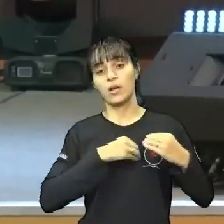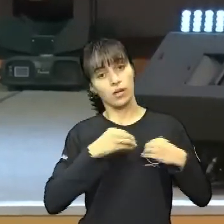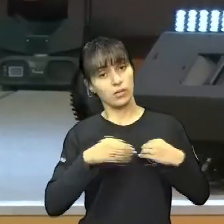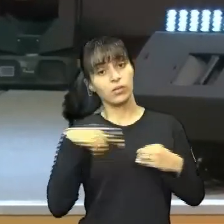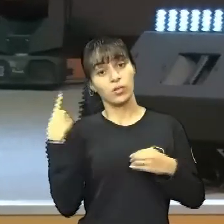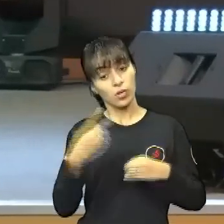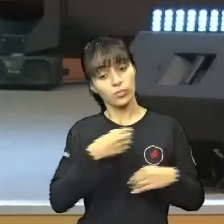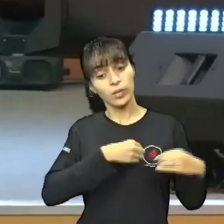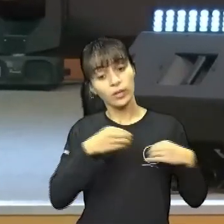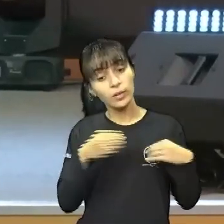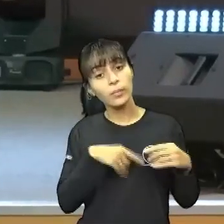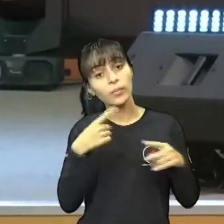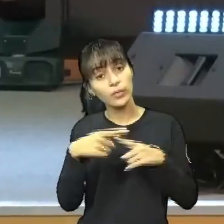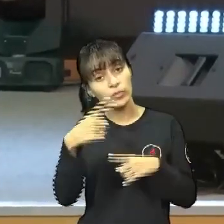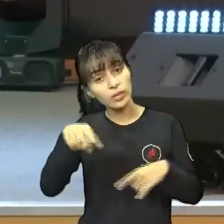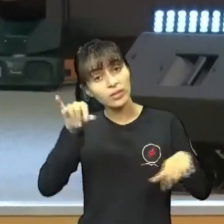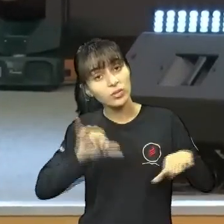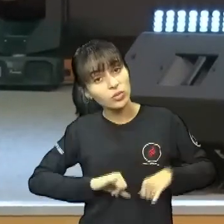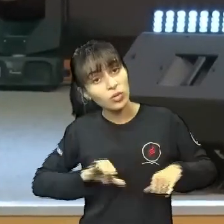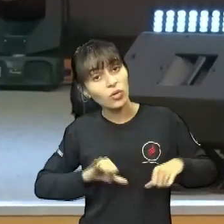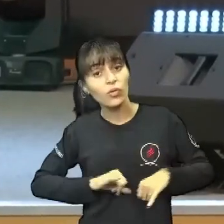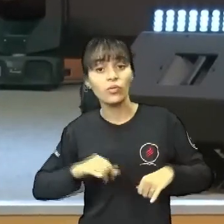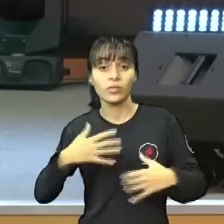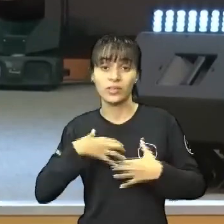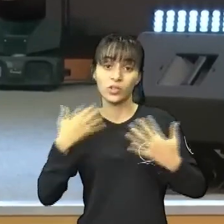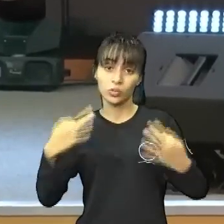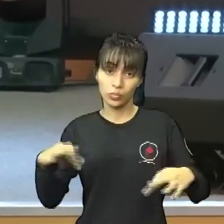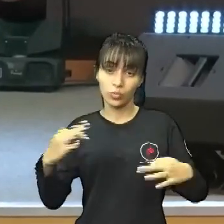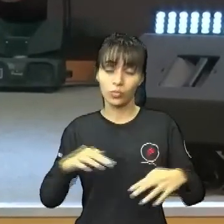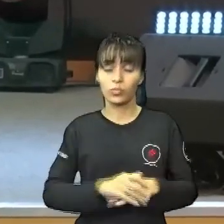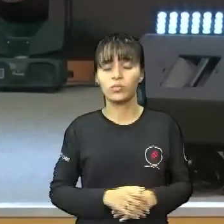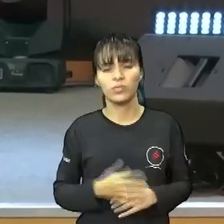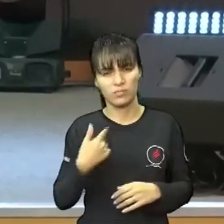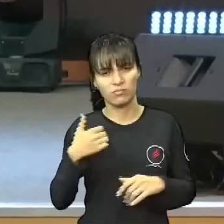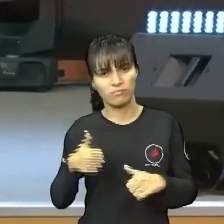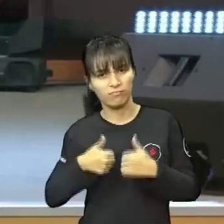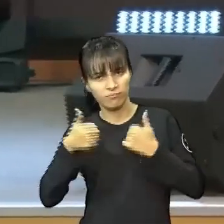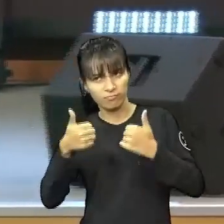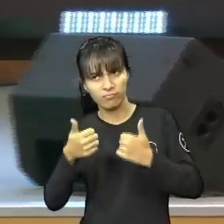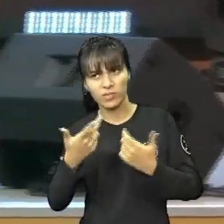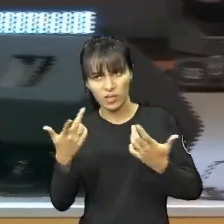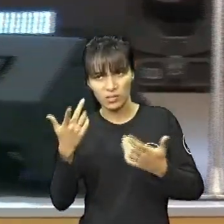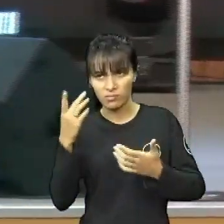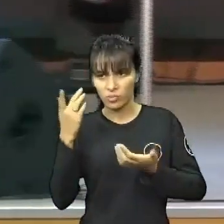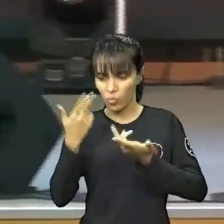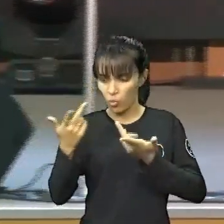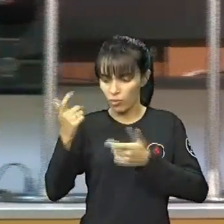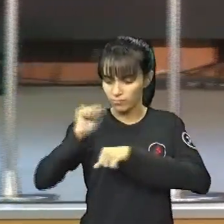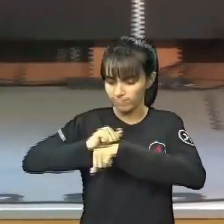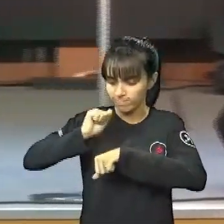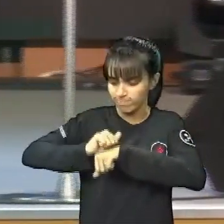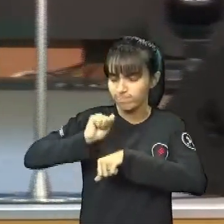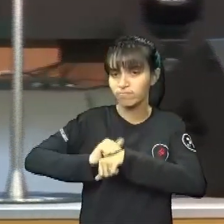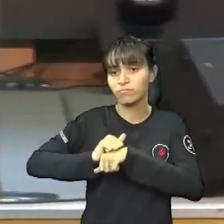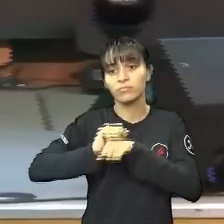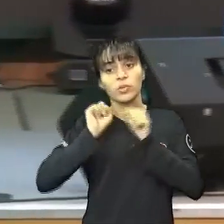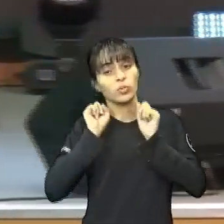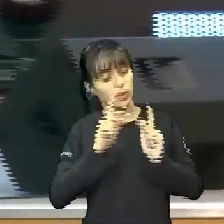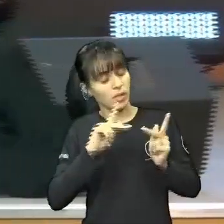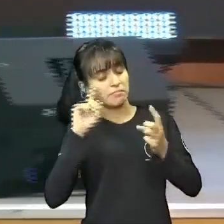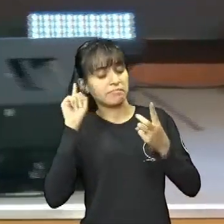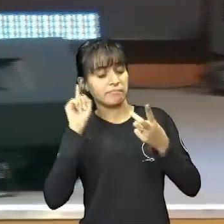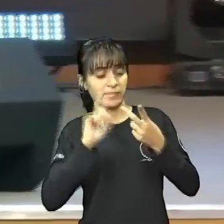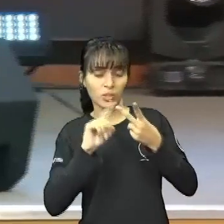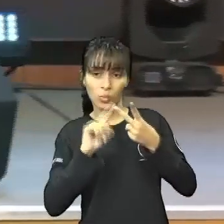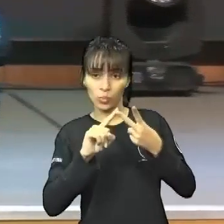somos pecadores é que você sofre e sente dor mas vou melhorar eu quero eu quero uma coisa mais consistente mas ok pastor a Segunda